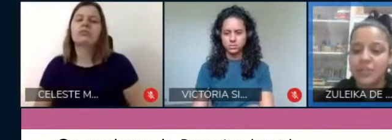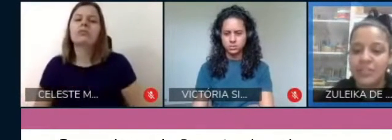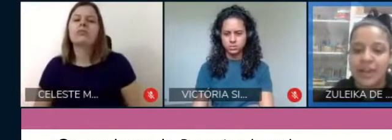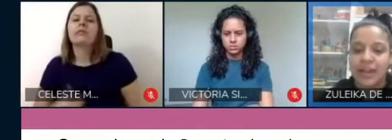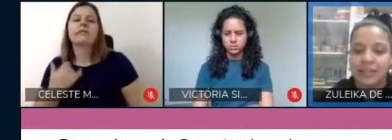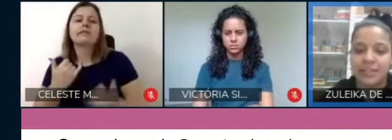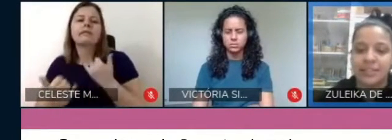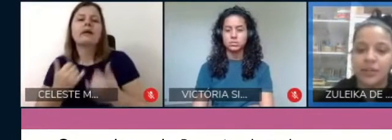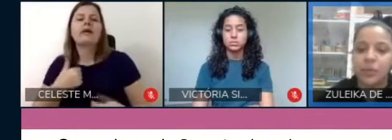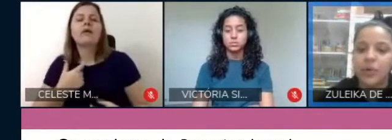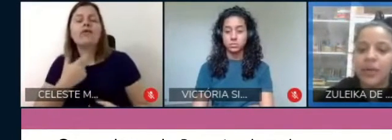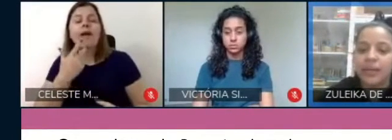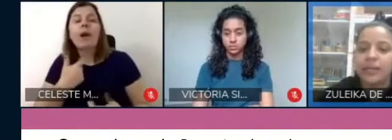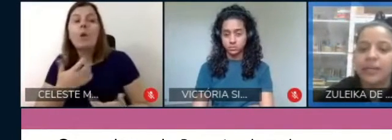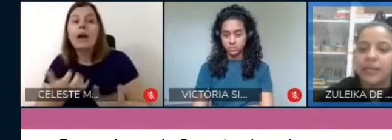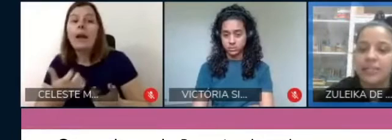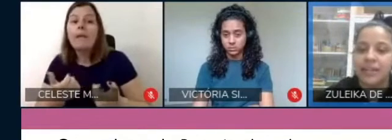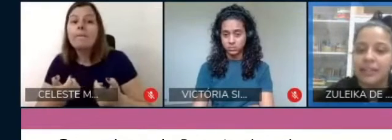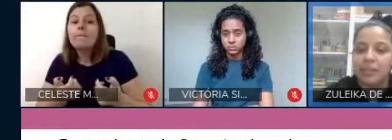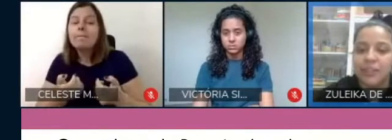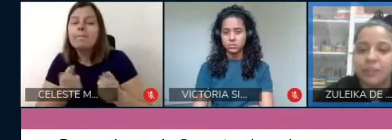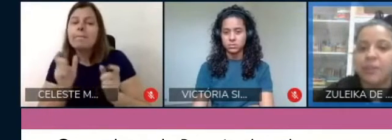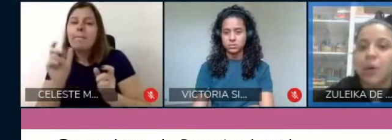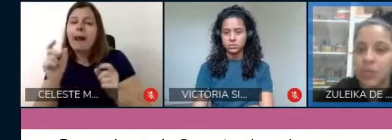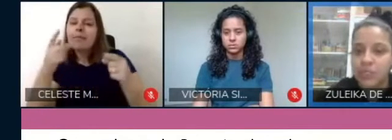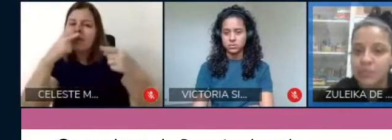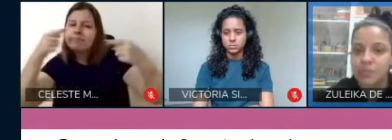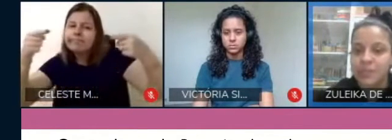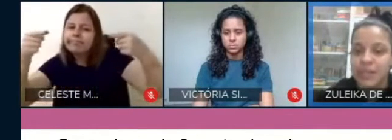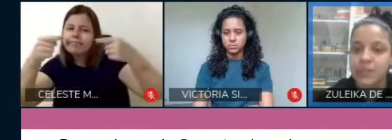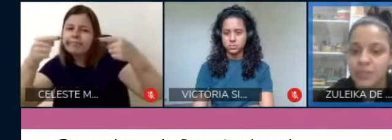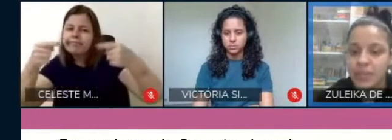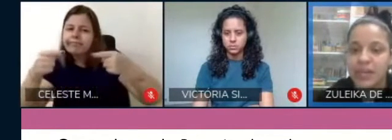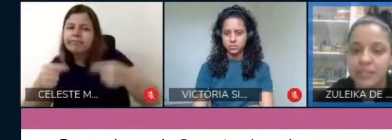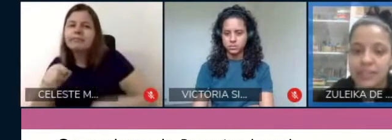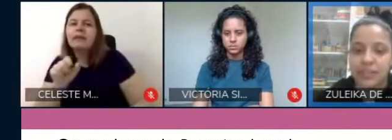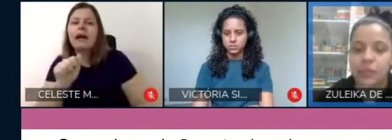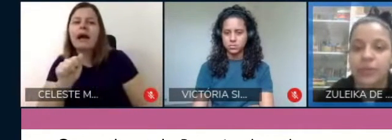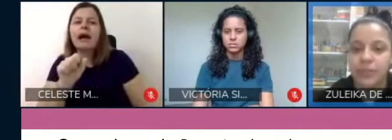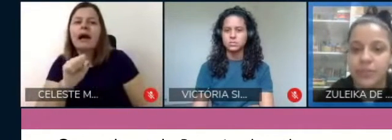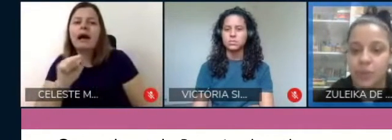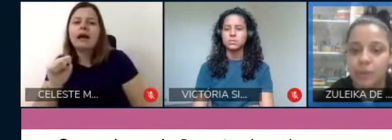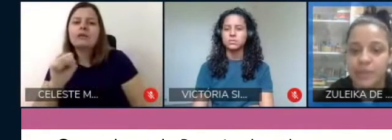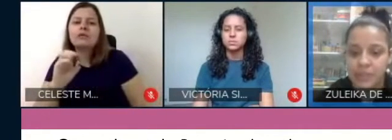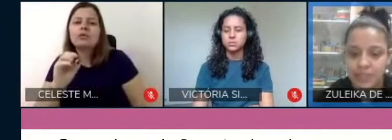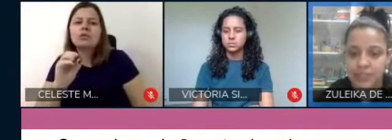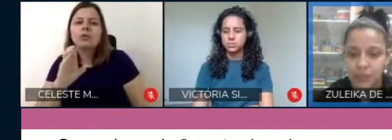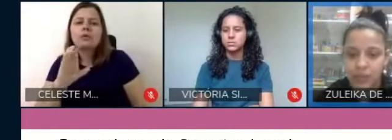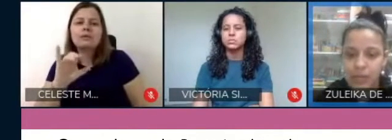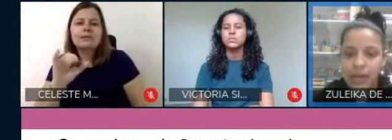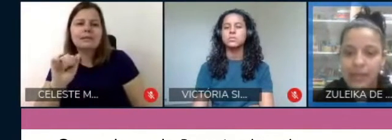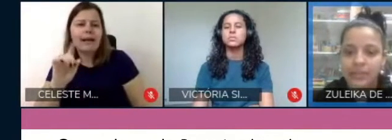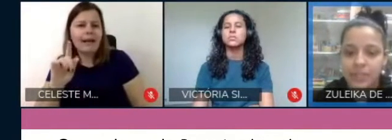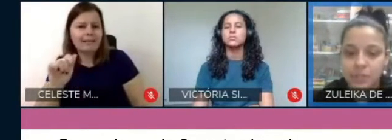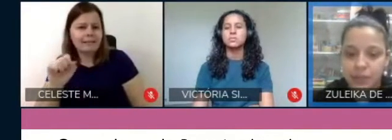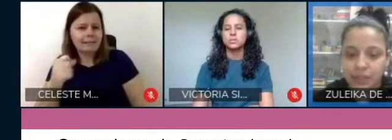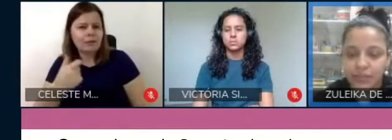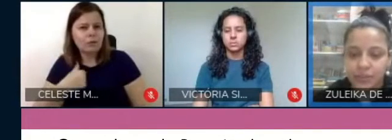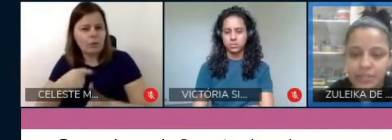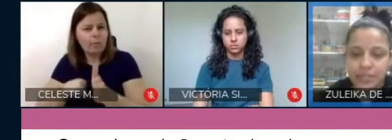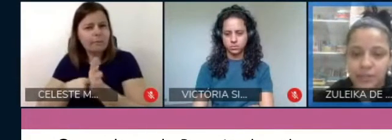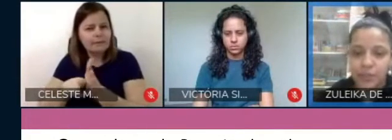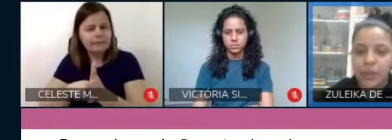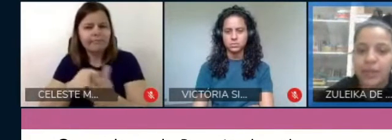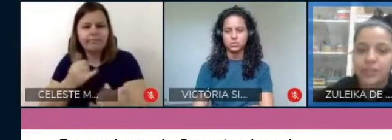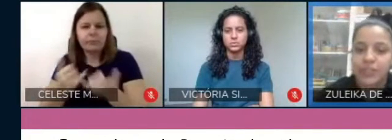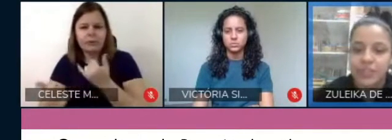palavras associadas, não exatamente próximas, mas associadas àquilo que eu estou pesquisando. Ali vocês